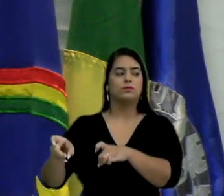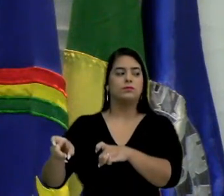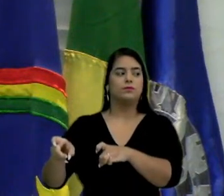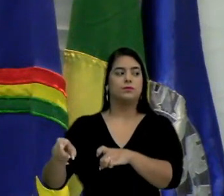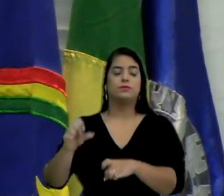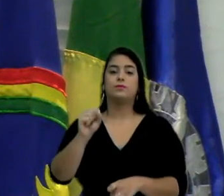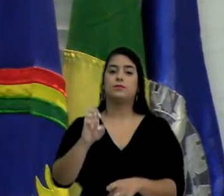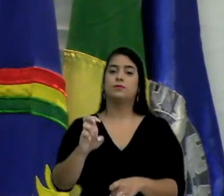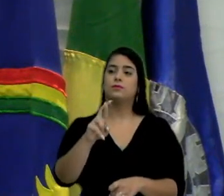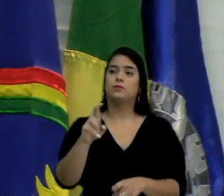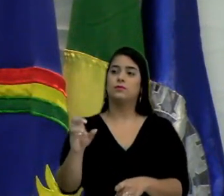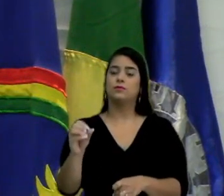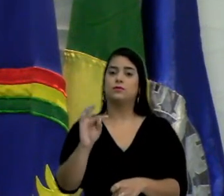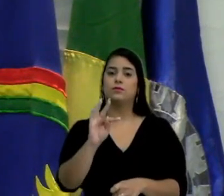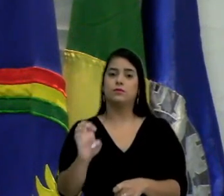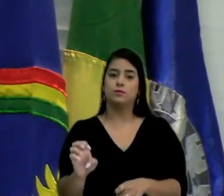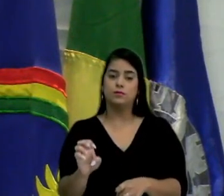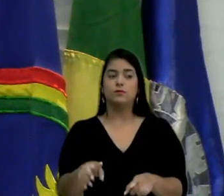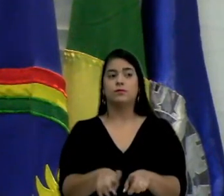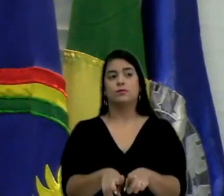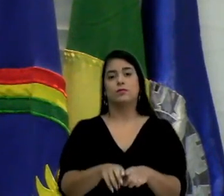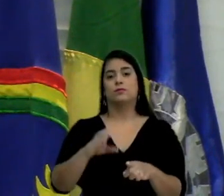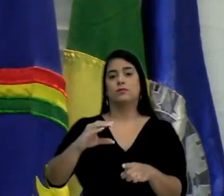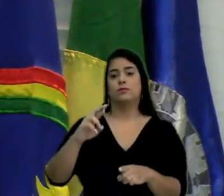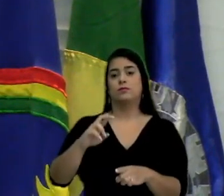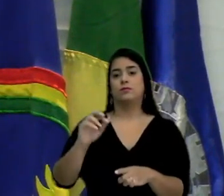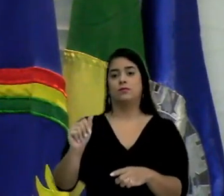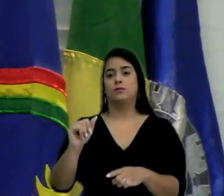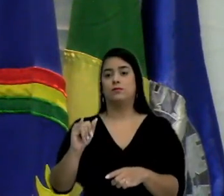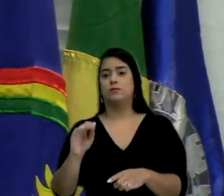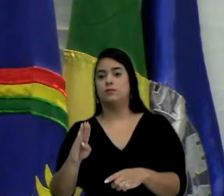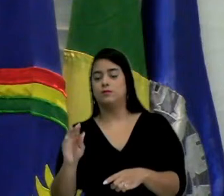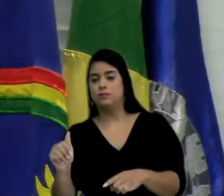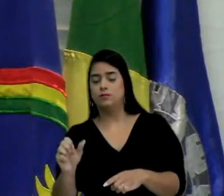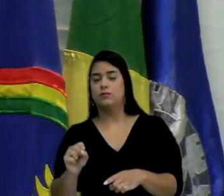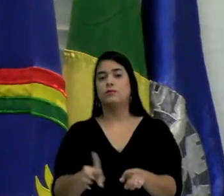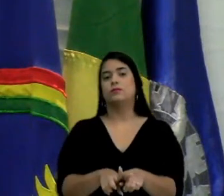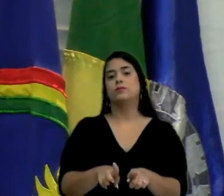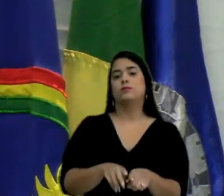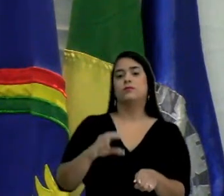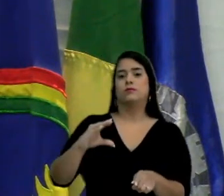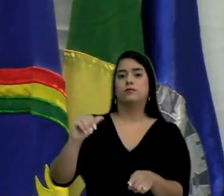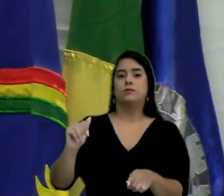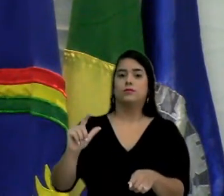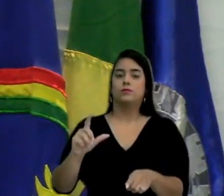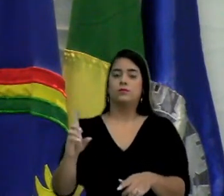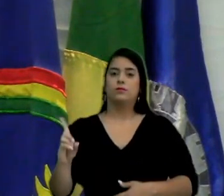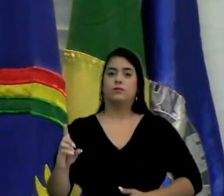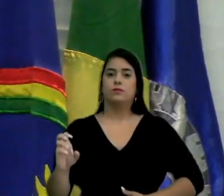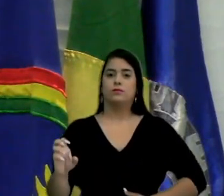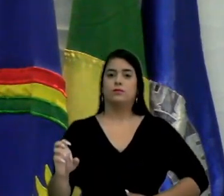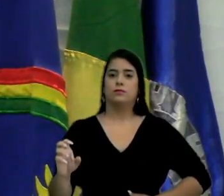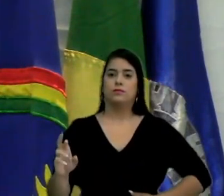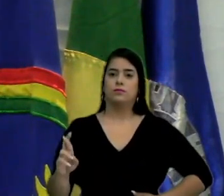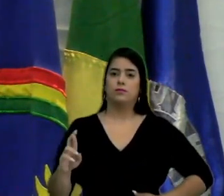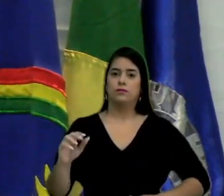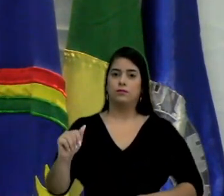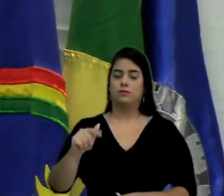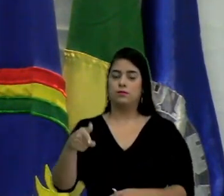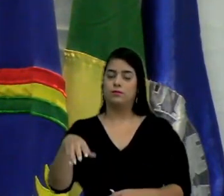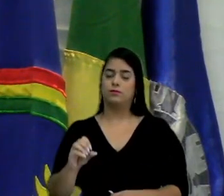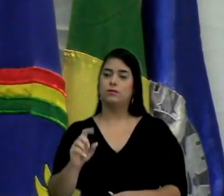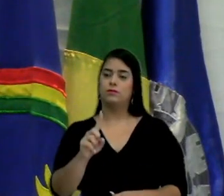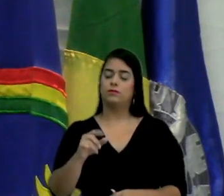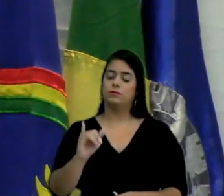Serrote como de Craíbas caldeirãozinho onde a gente vai eh a partir de desse mês